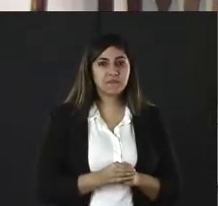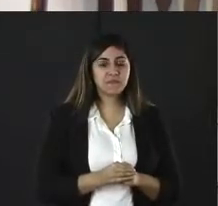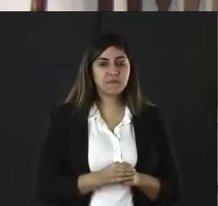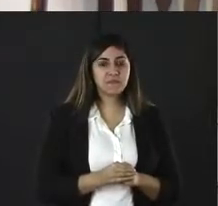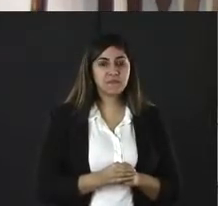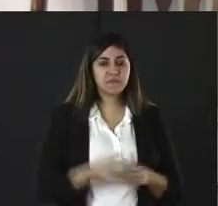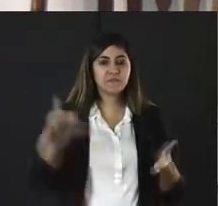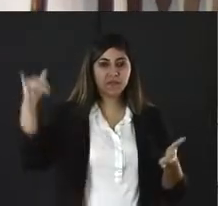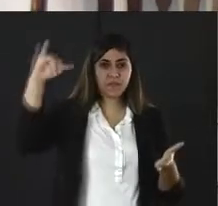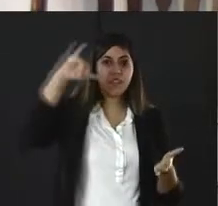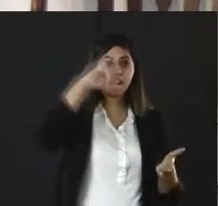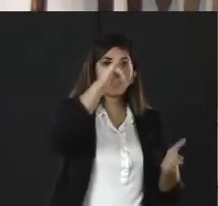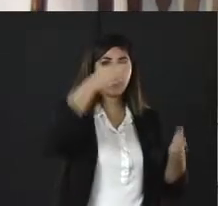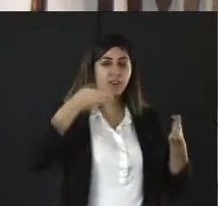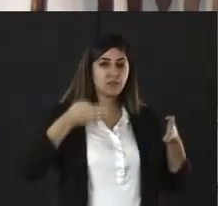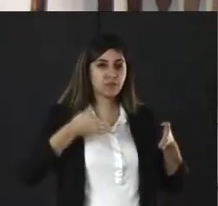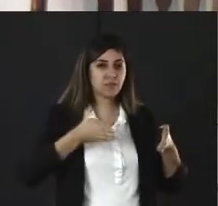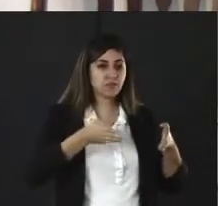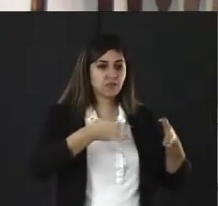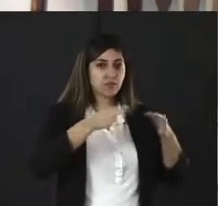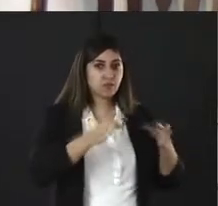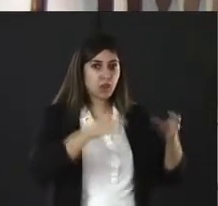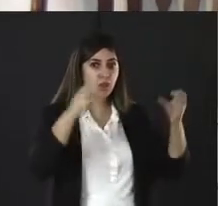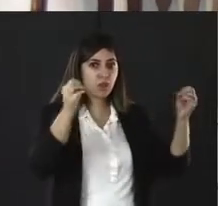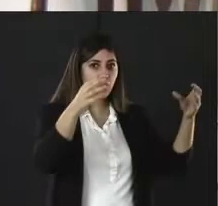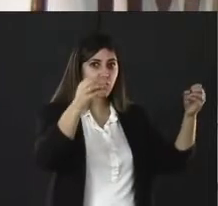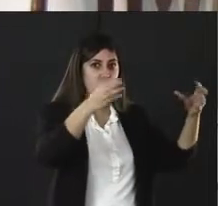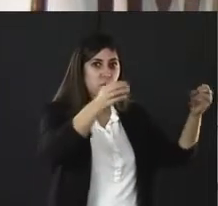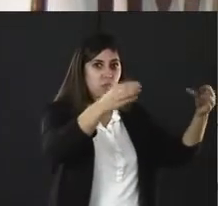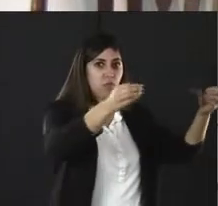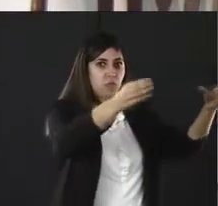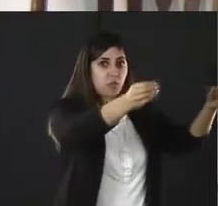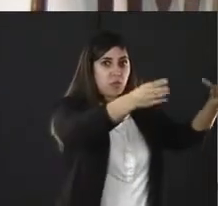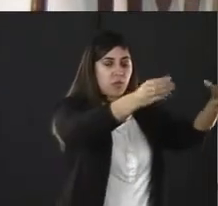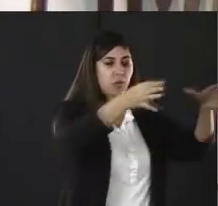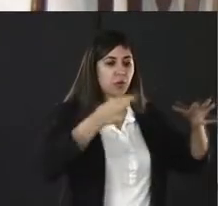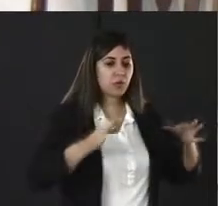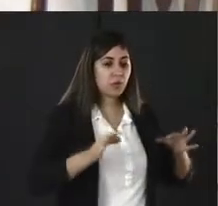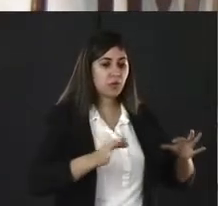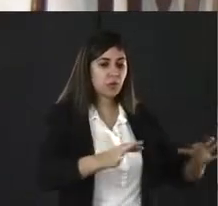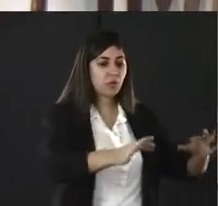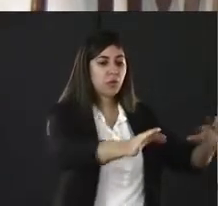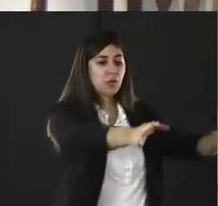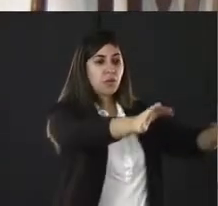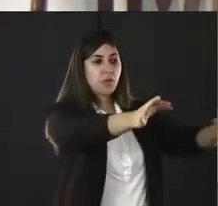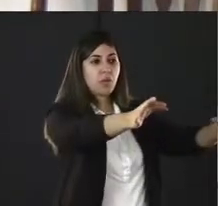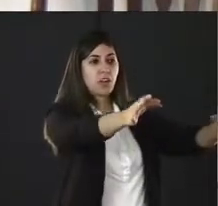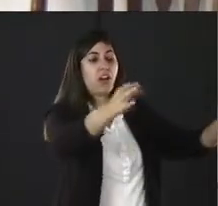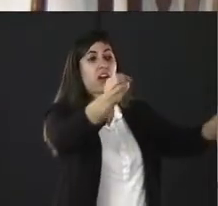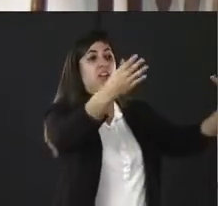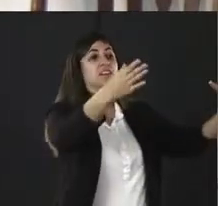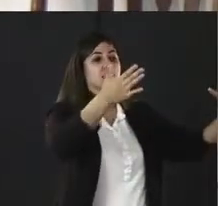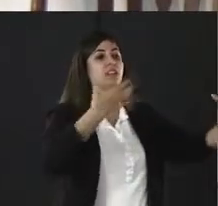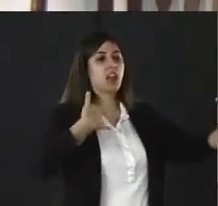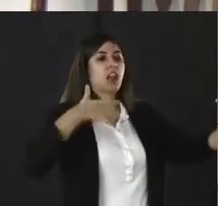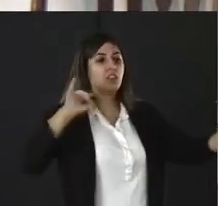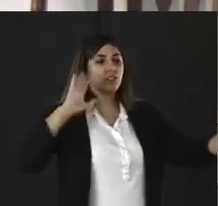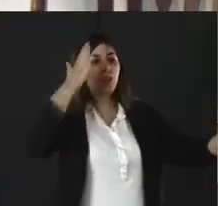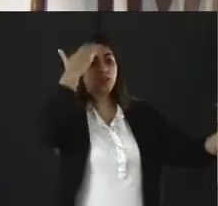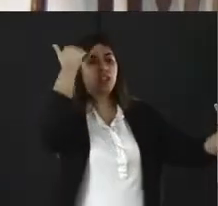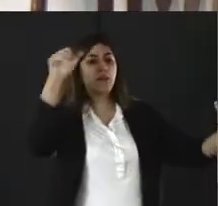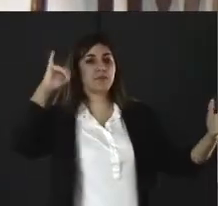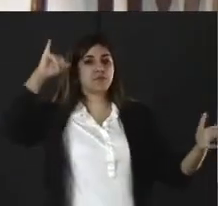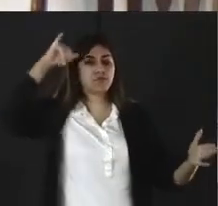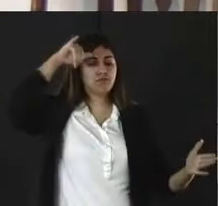são aquelas luzes super fortes e o avião se aproxima da cidade percebe a cidade pelas luzes mas em um determinado